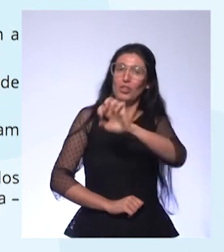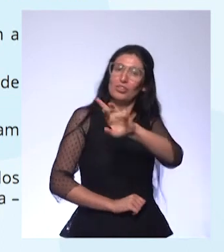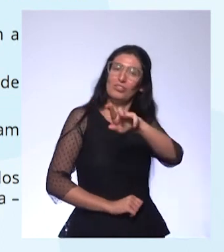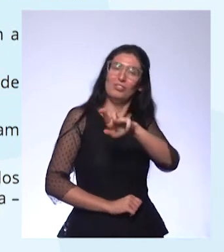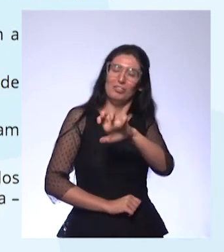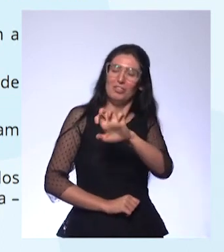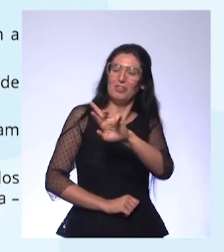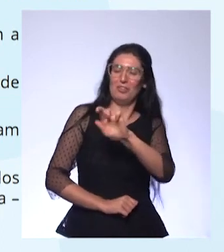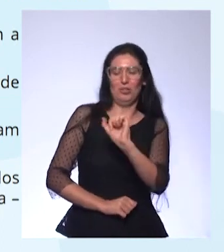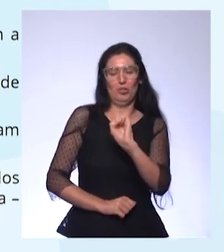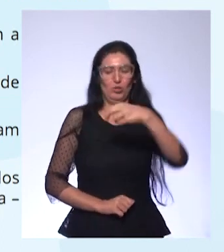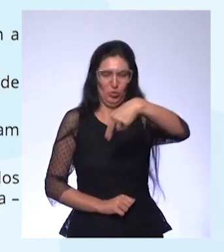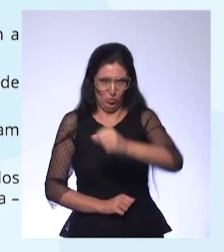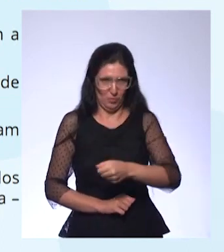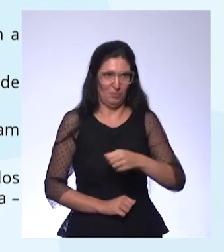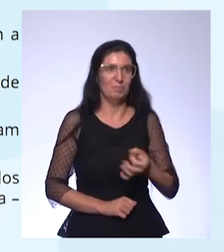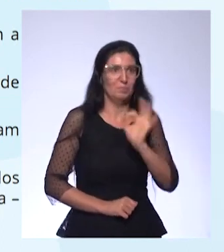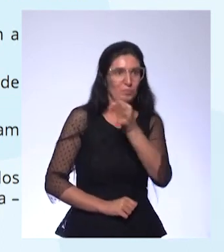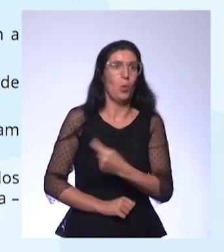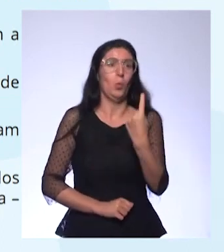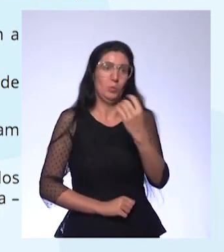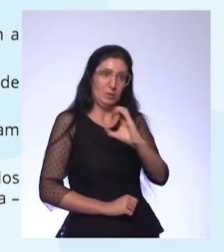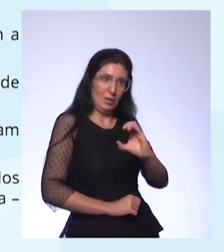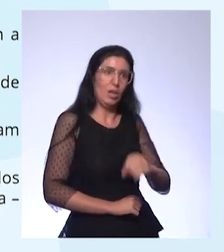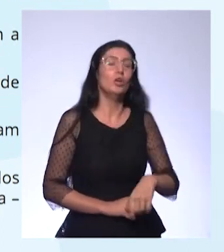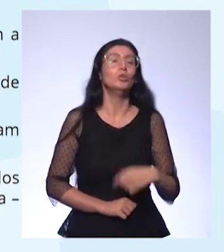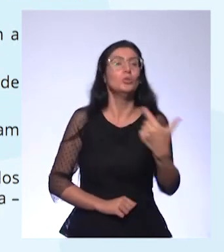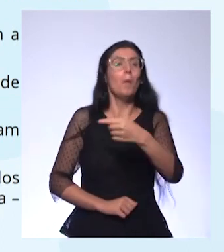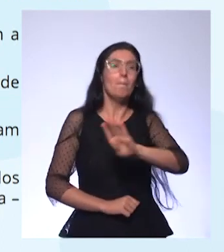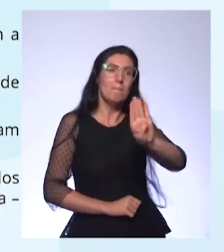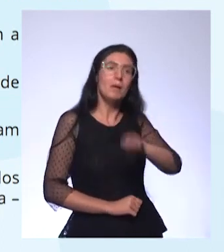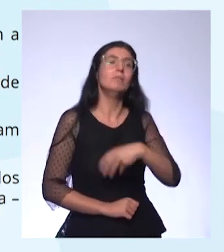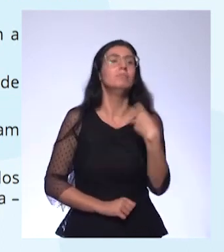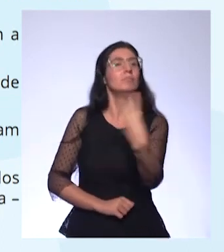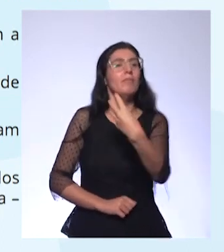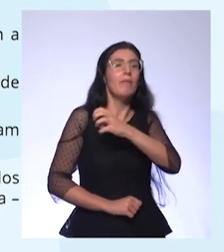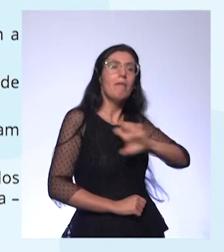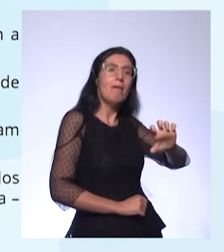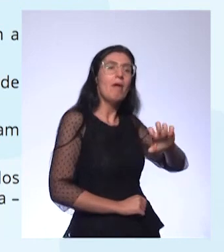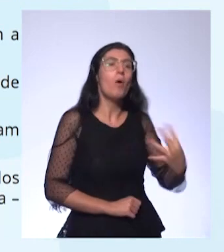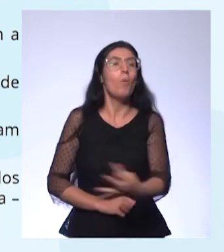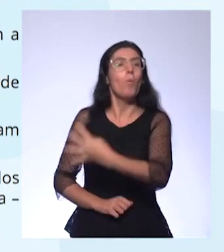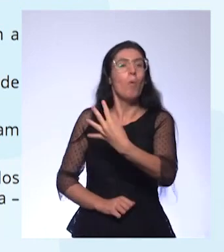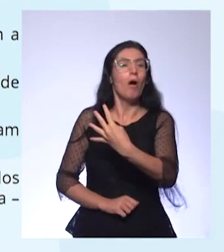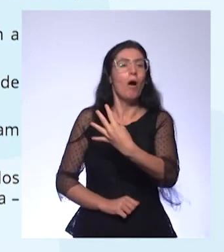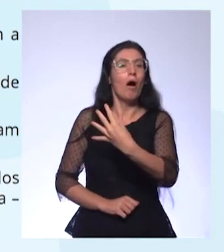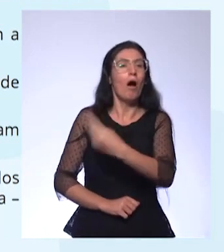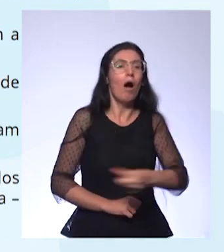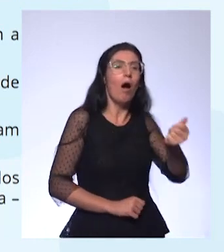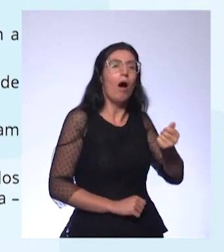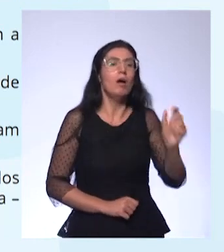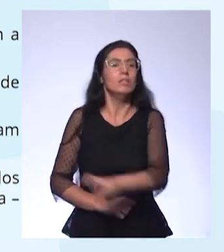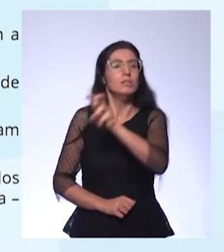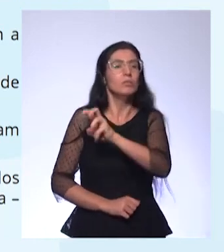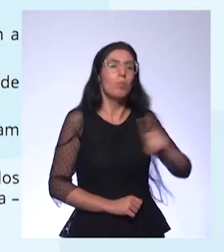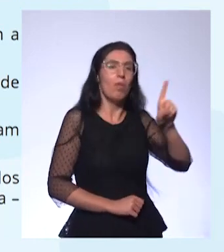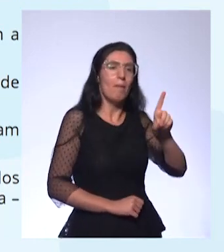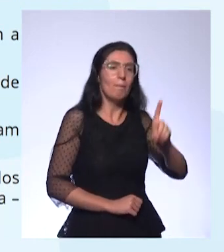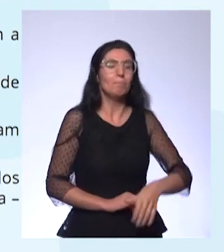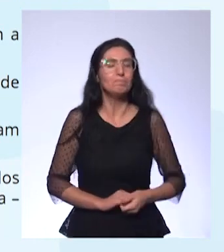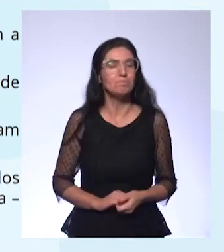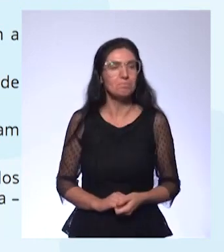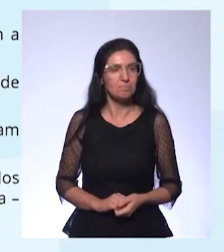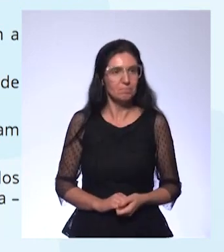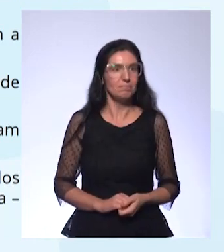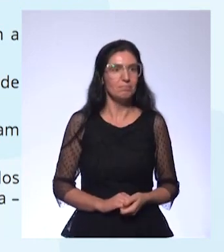até fez corretamente, né? 1C, 2B, 3E, 4A e 5D, tá?